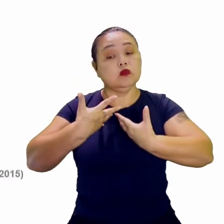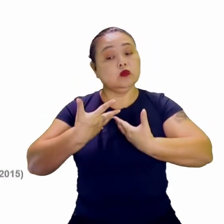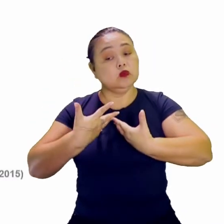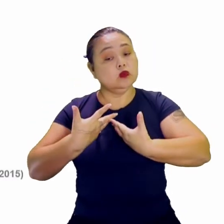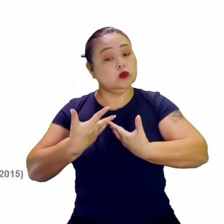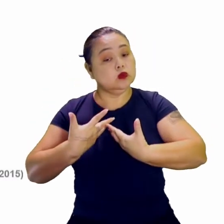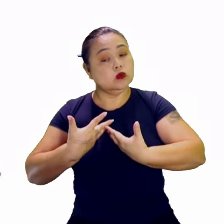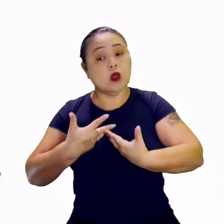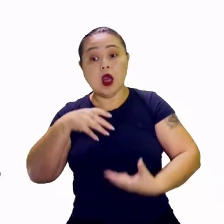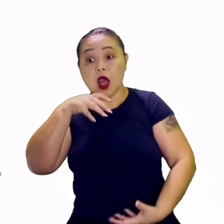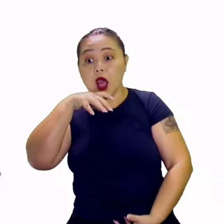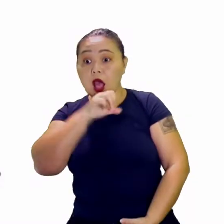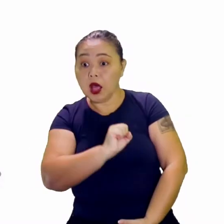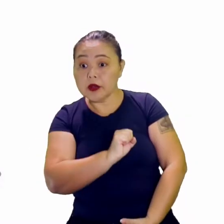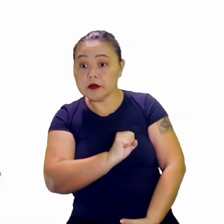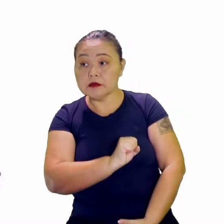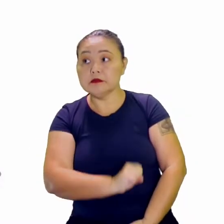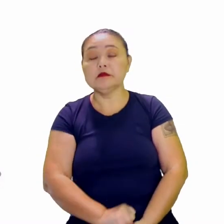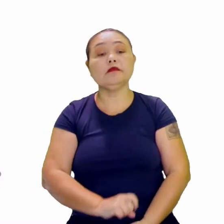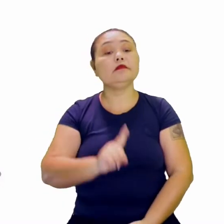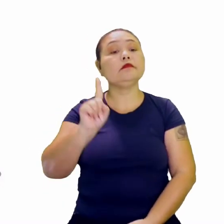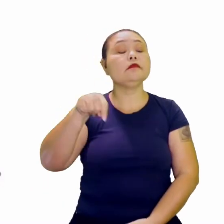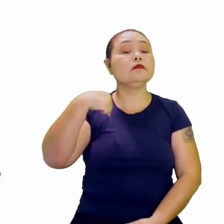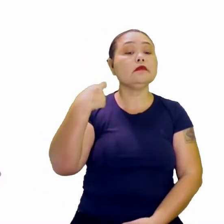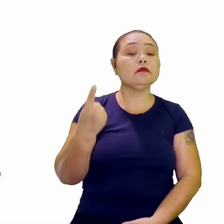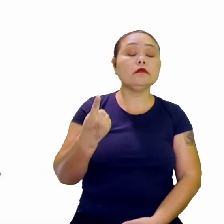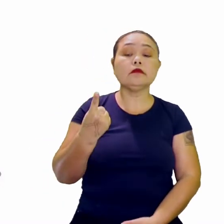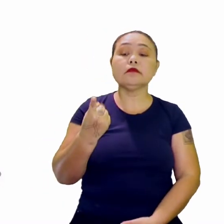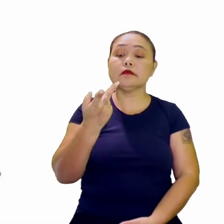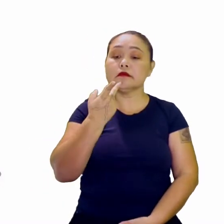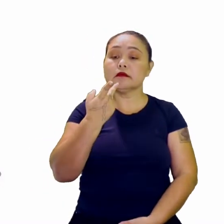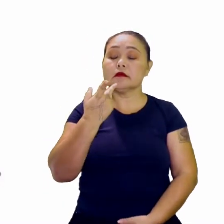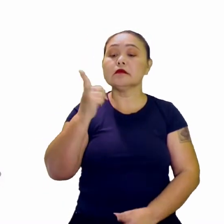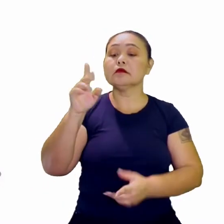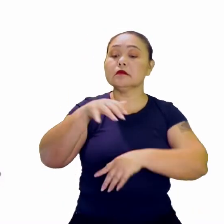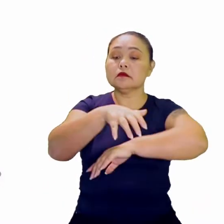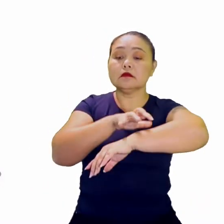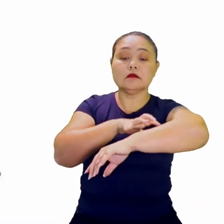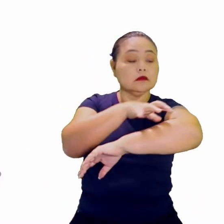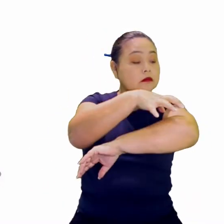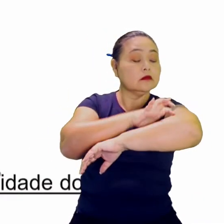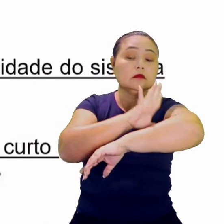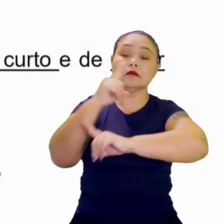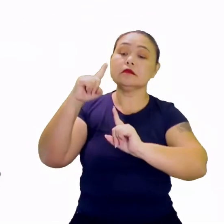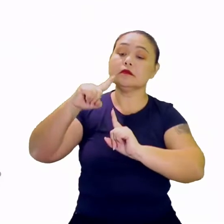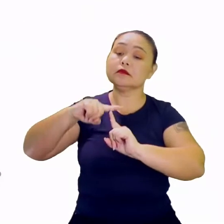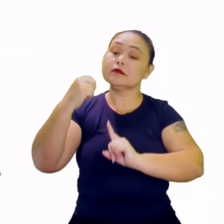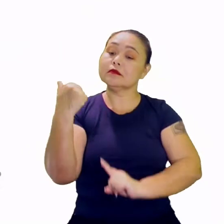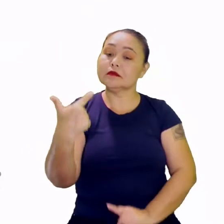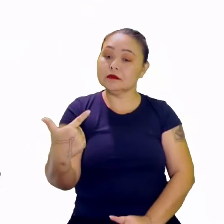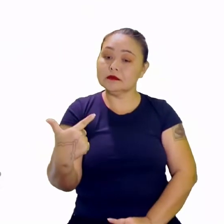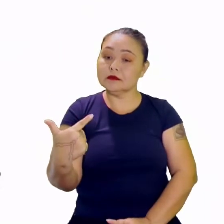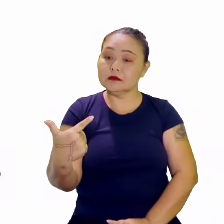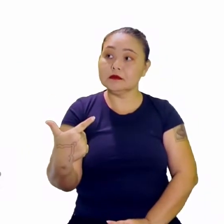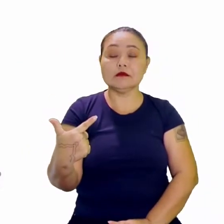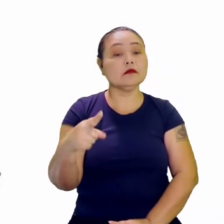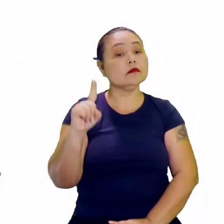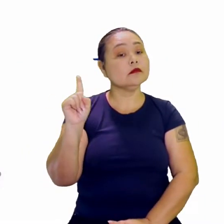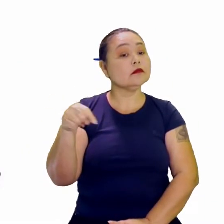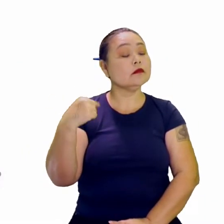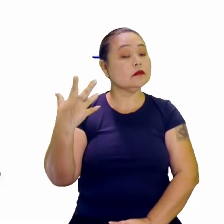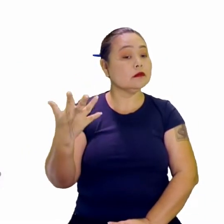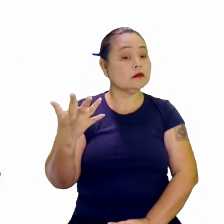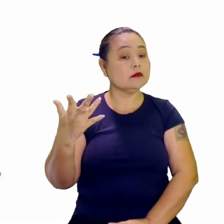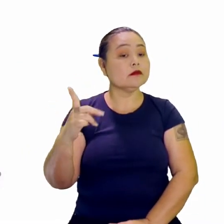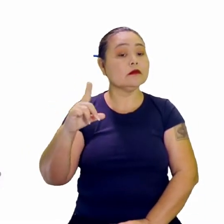ok? Vamos seguir. O que mais que a gente tem para falar das fibras, né? Das fibras do tipo 2. Então, elas vão